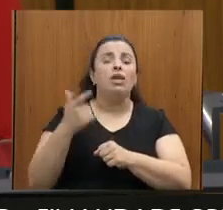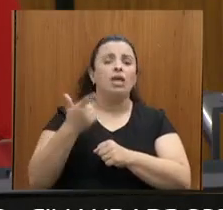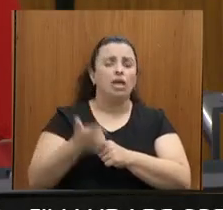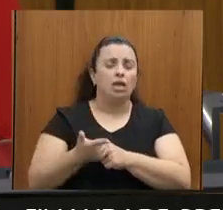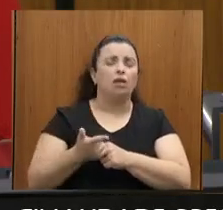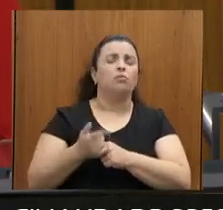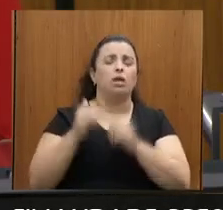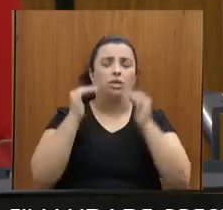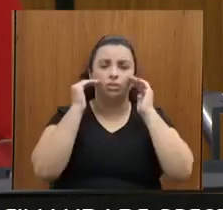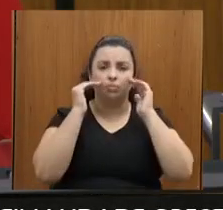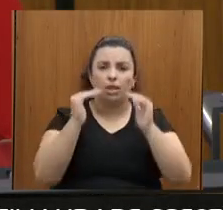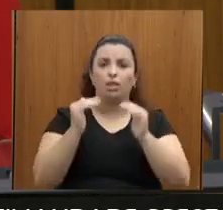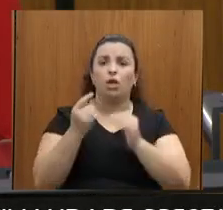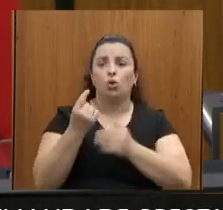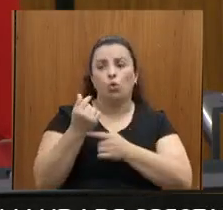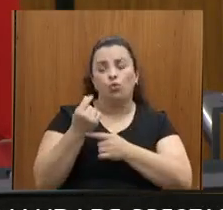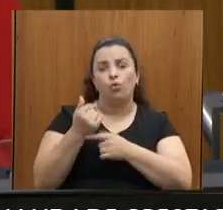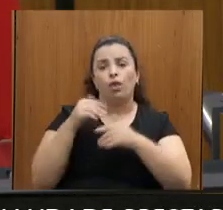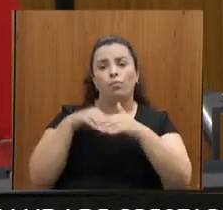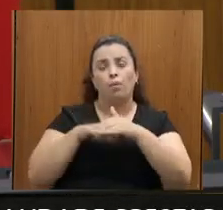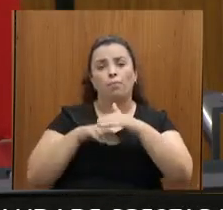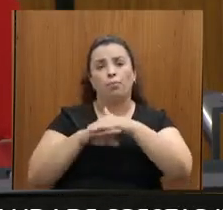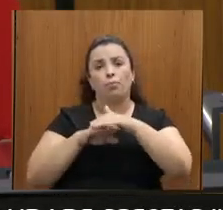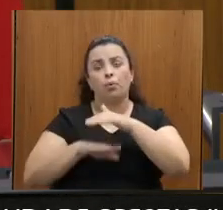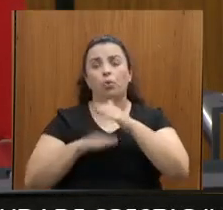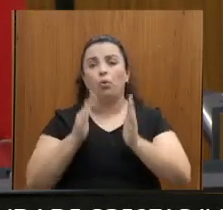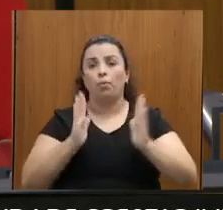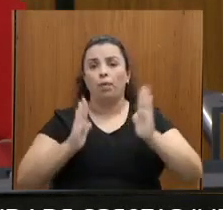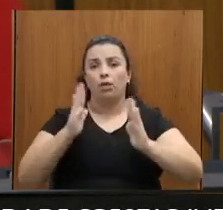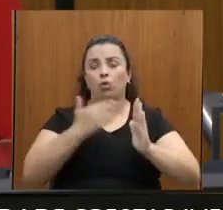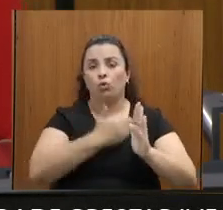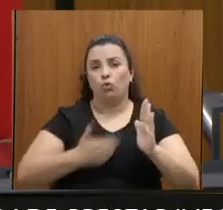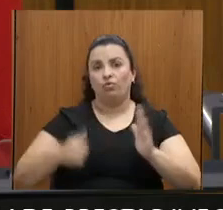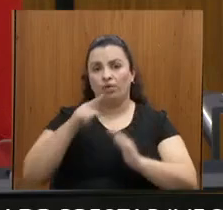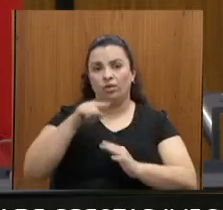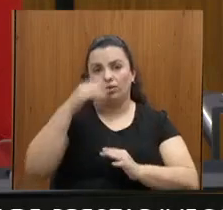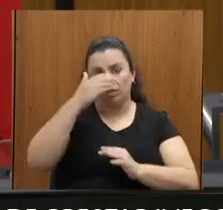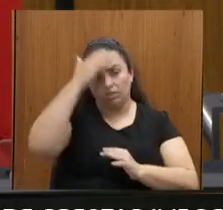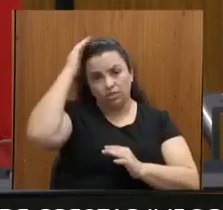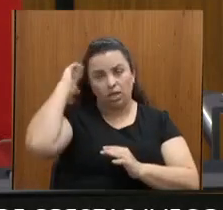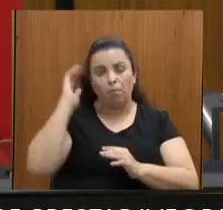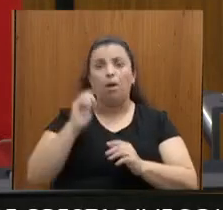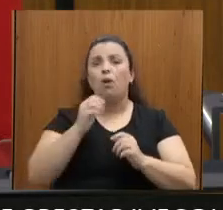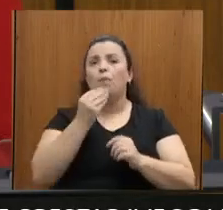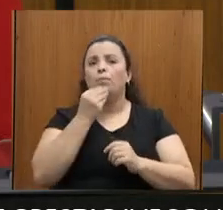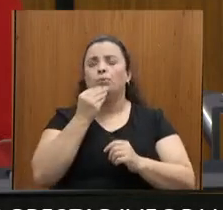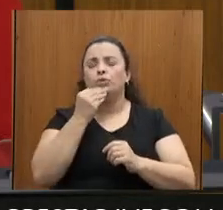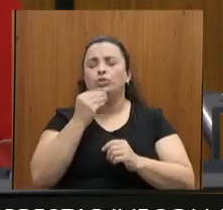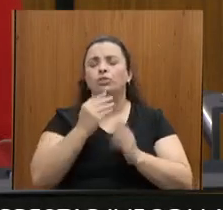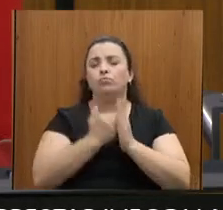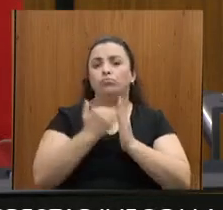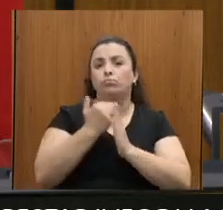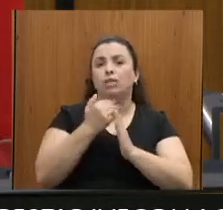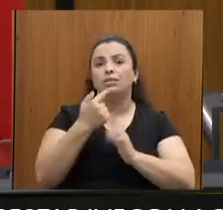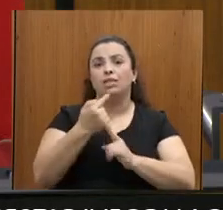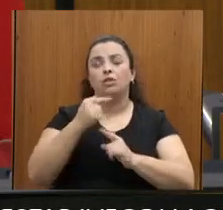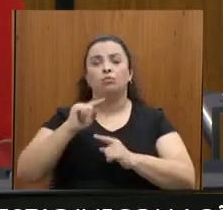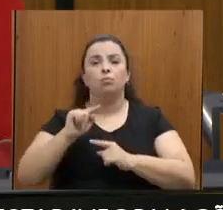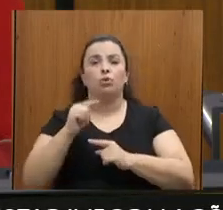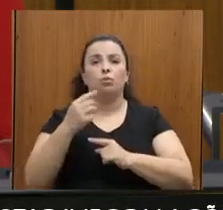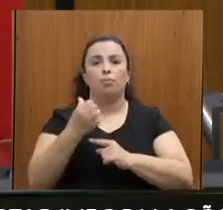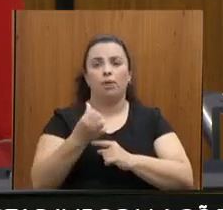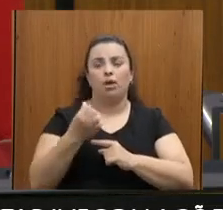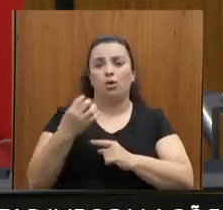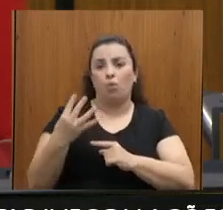governo Zema, seria possível ainda responder pelos reajustes de R 7.64 e de R 6.81